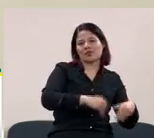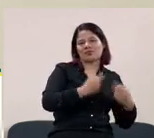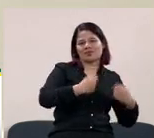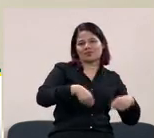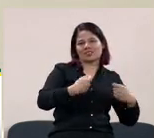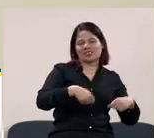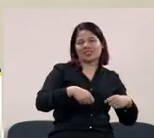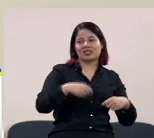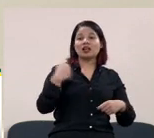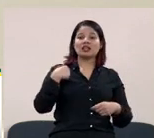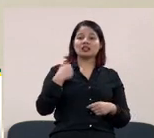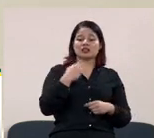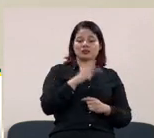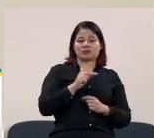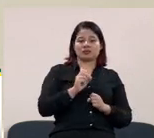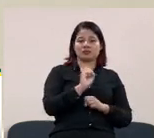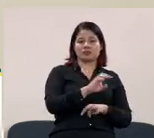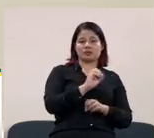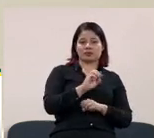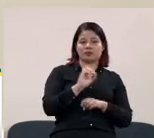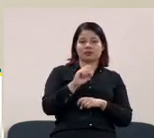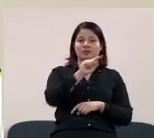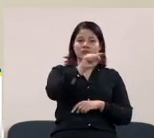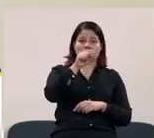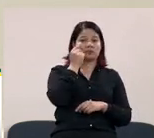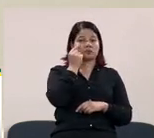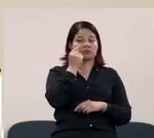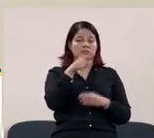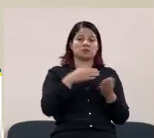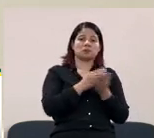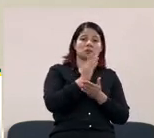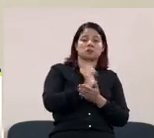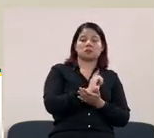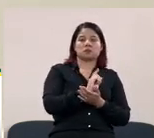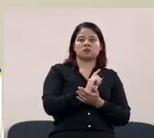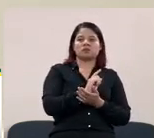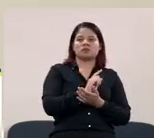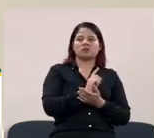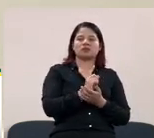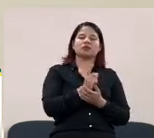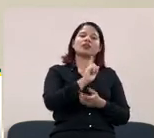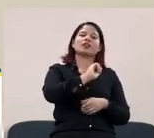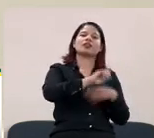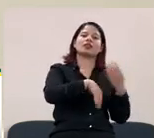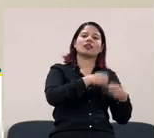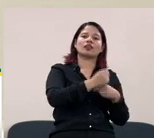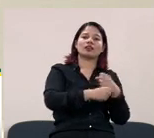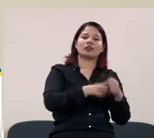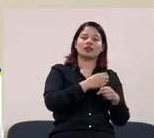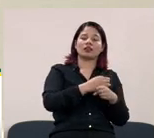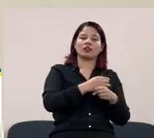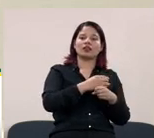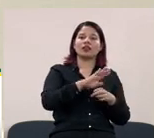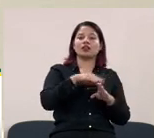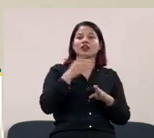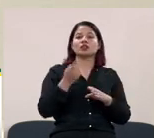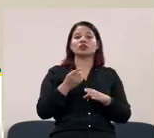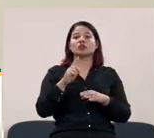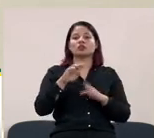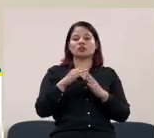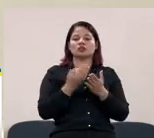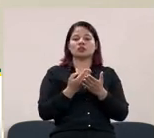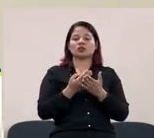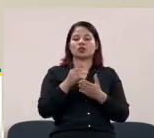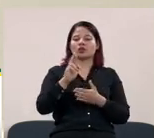era professor de curso de admissão, o pessoal entrar. Então, na Escola Barão. Depois, estudei, fui professor 2 anos na Escola Rondônia, da